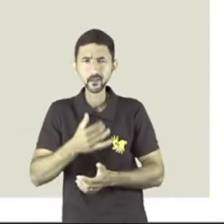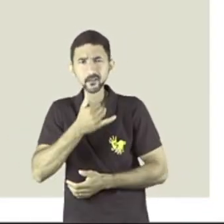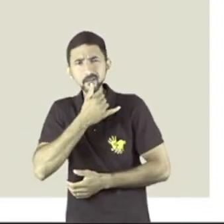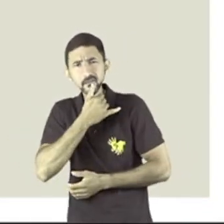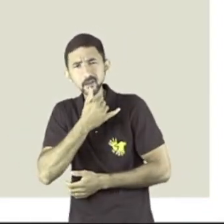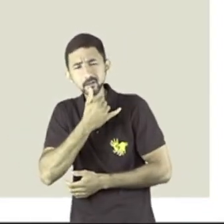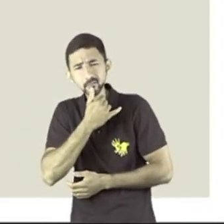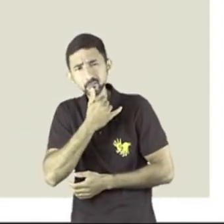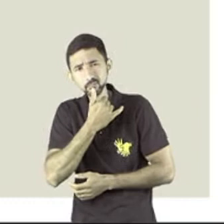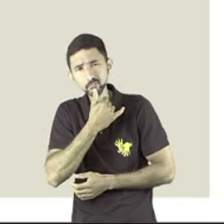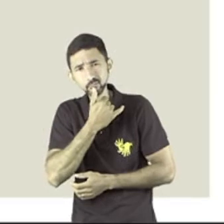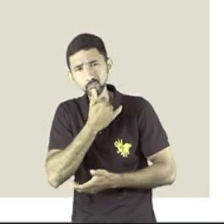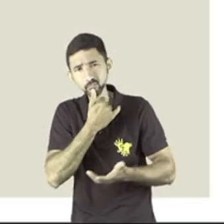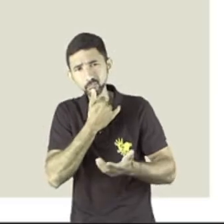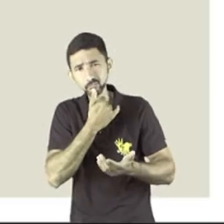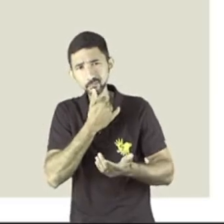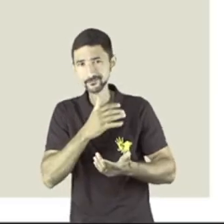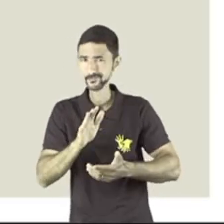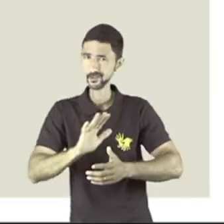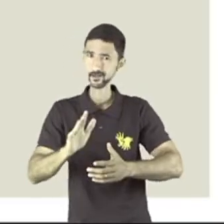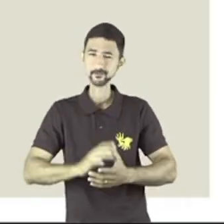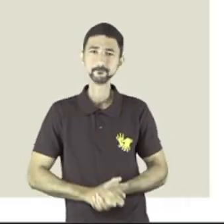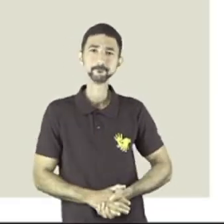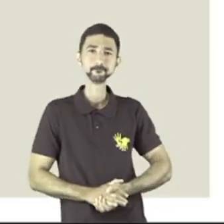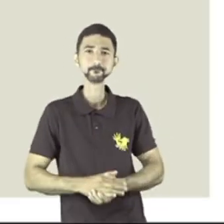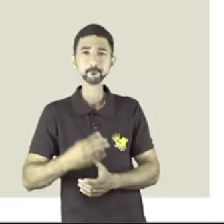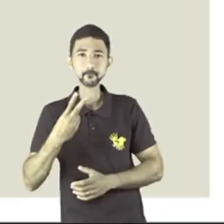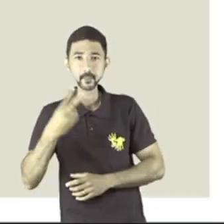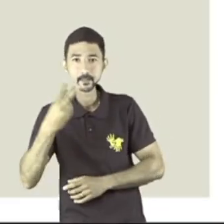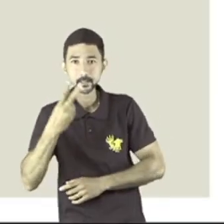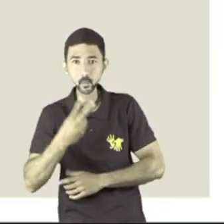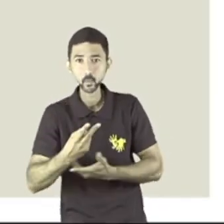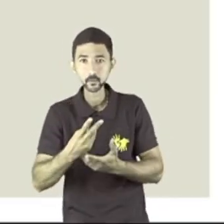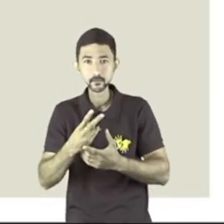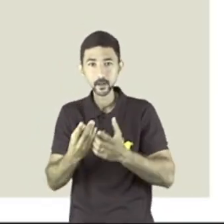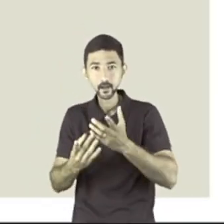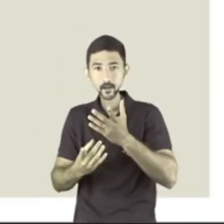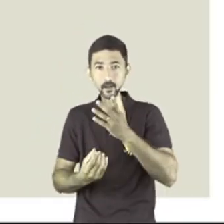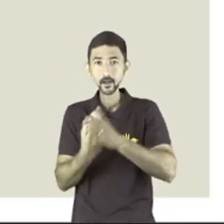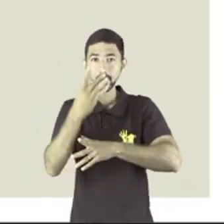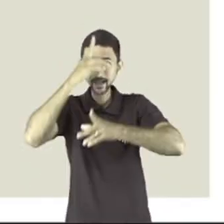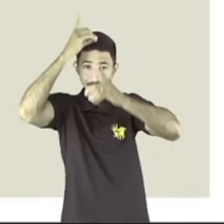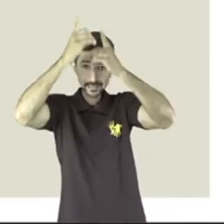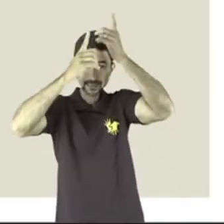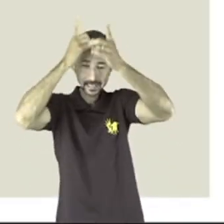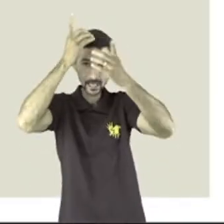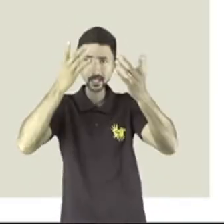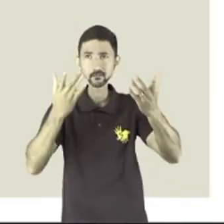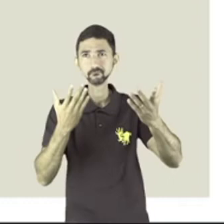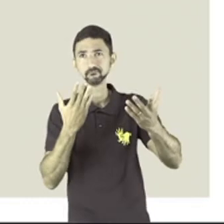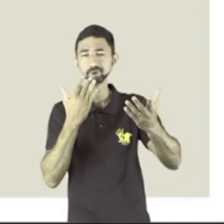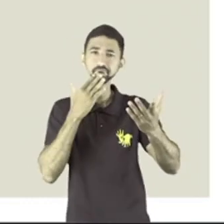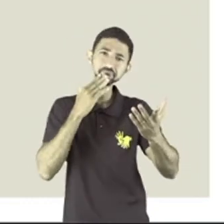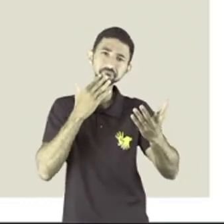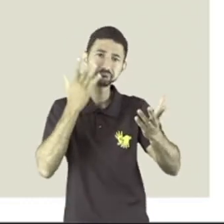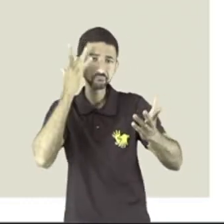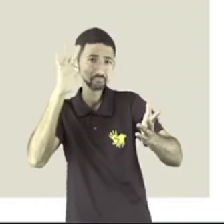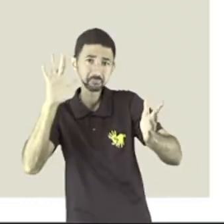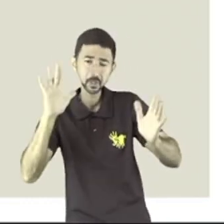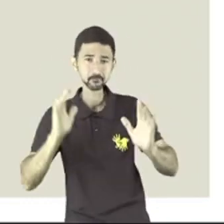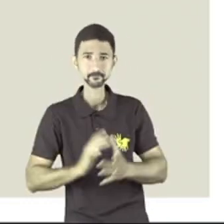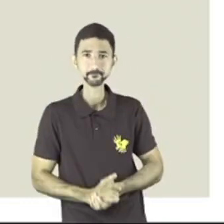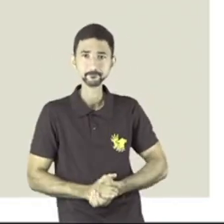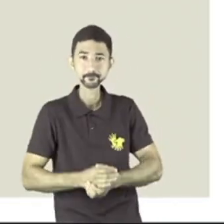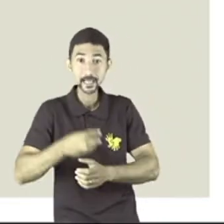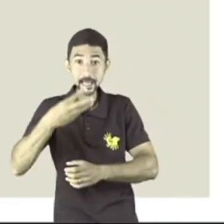triste? Não sei não. Segunda opção, a ser criativo? Pode ser, não